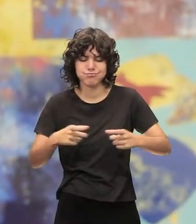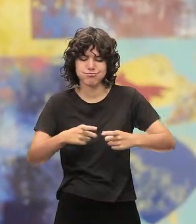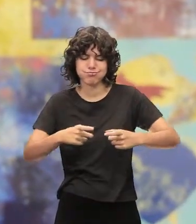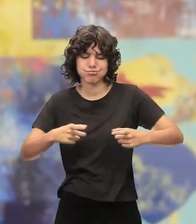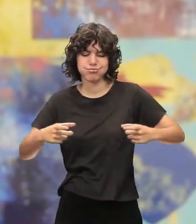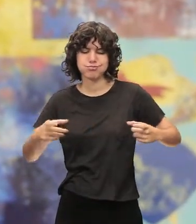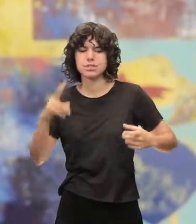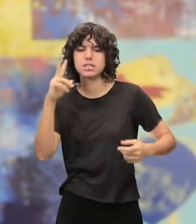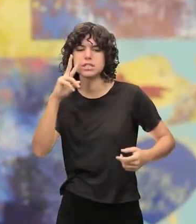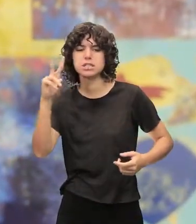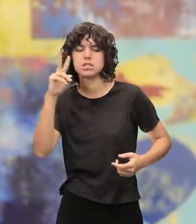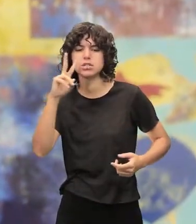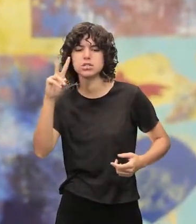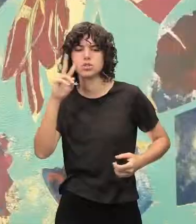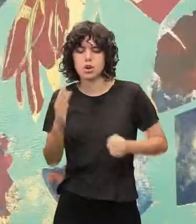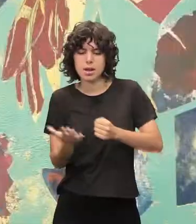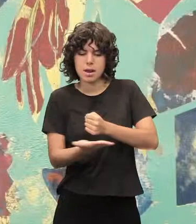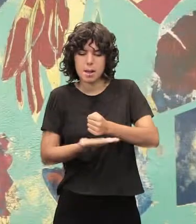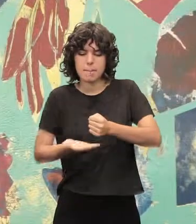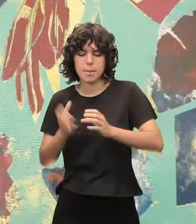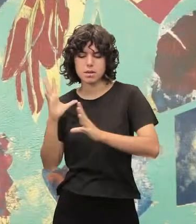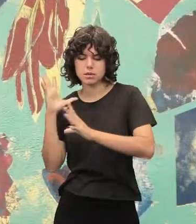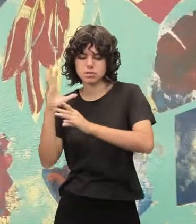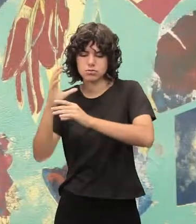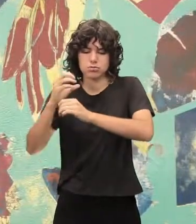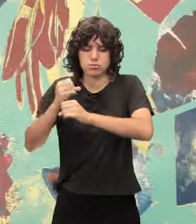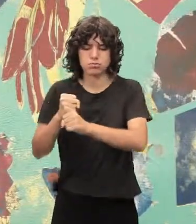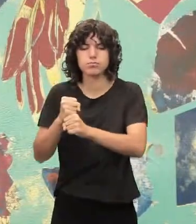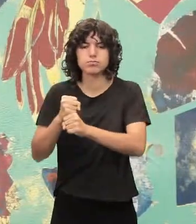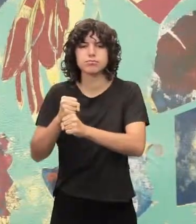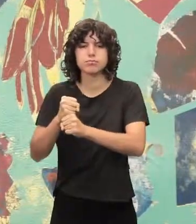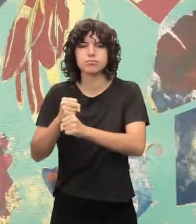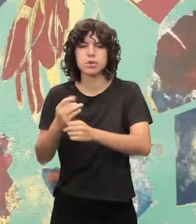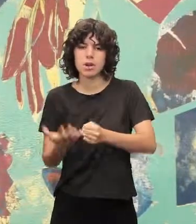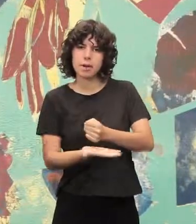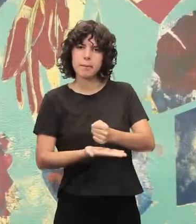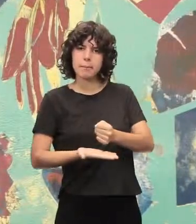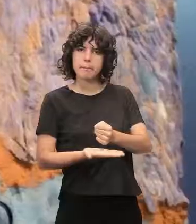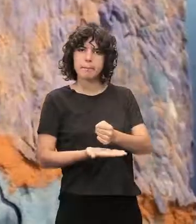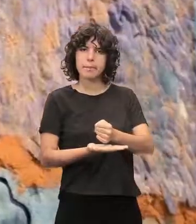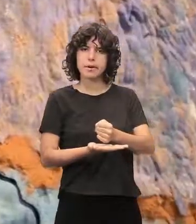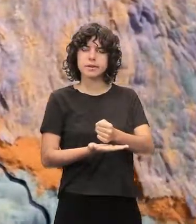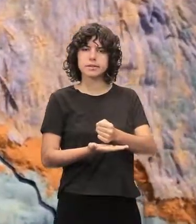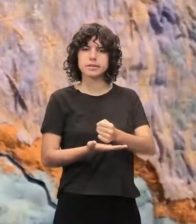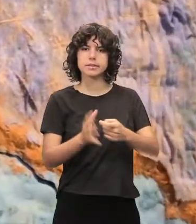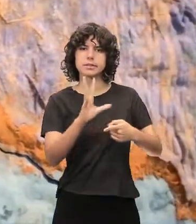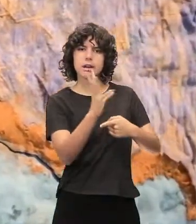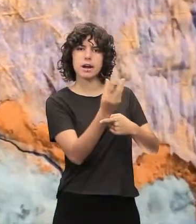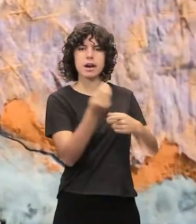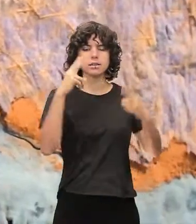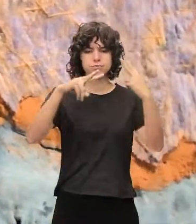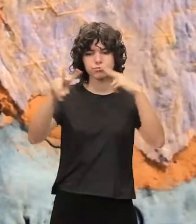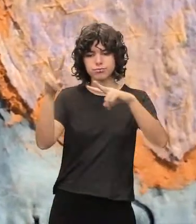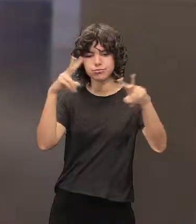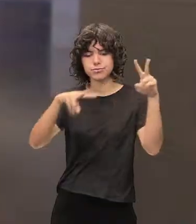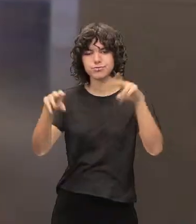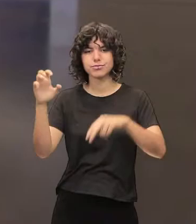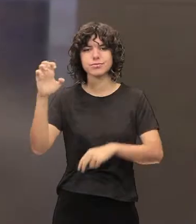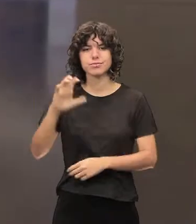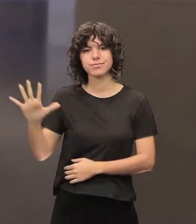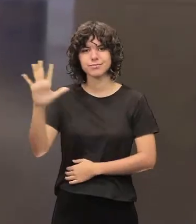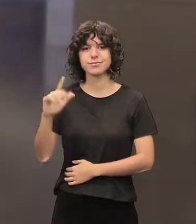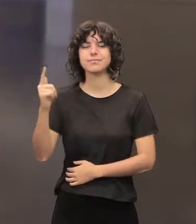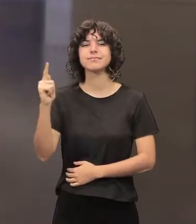histórico fundamental, eu diria, na identidade, né, das artes visuais no estado de Goiás.